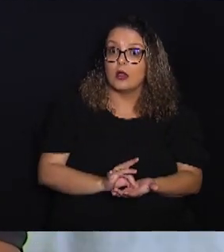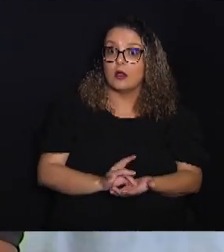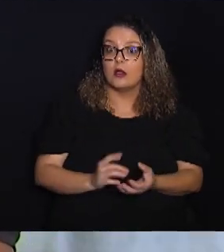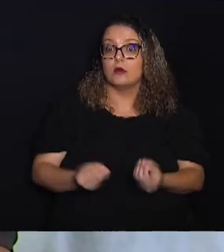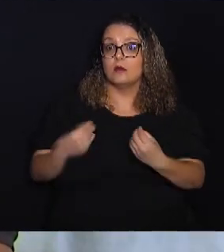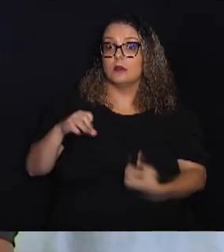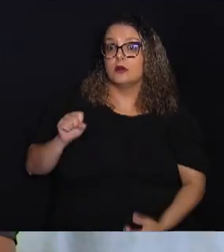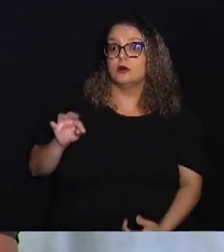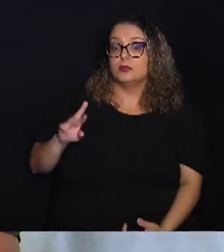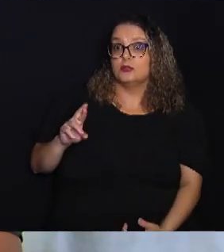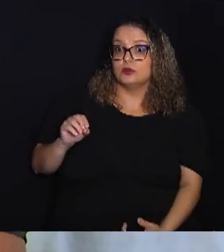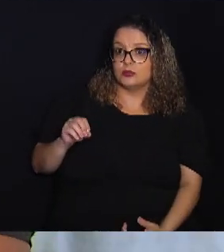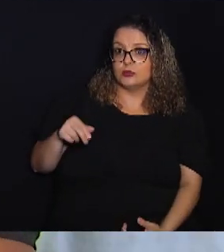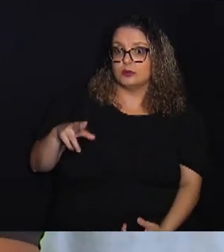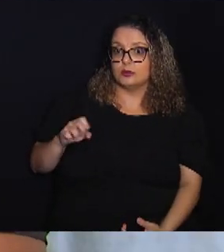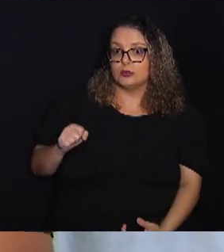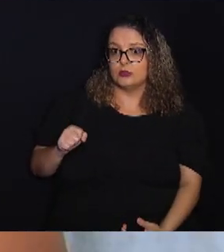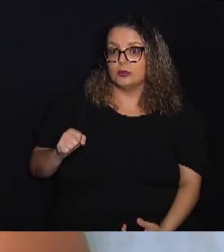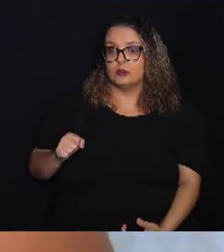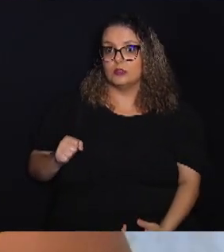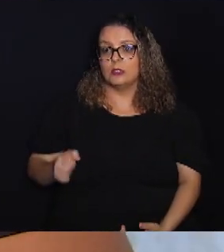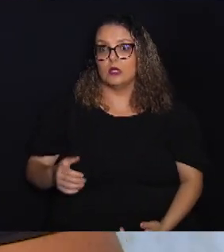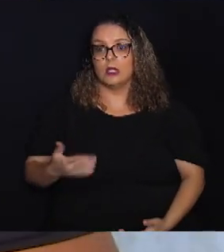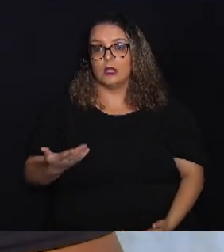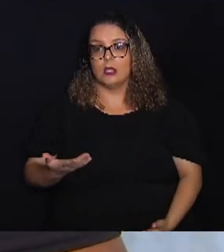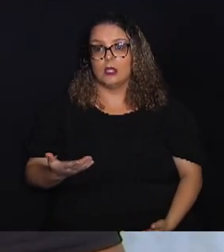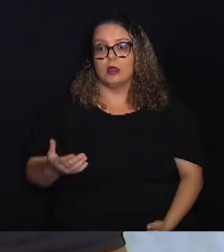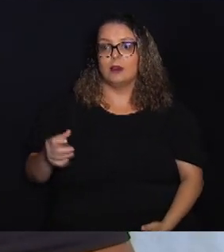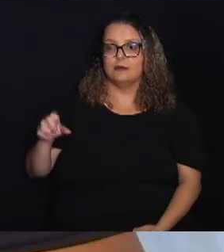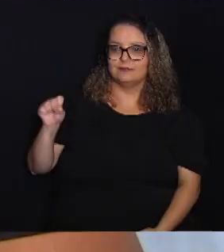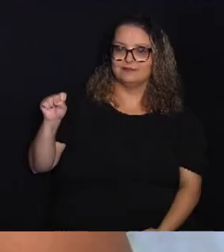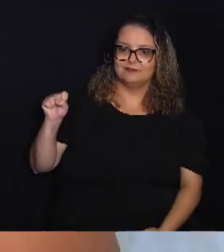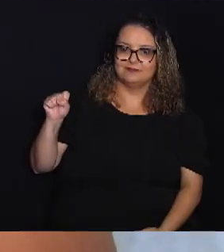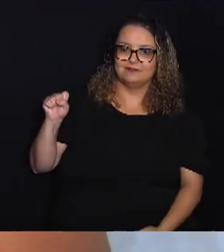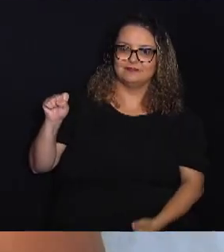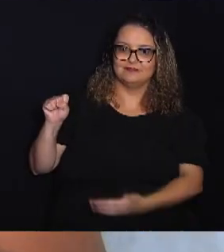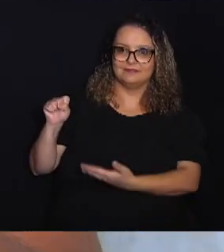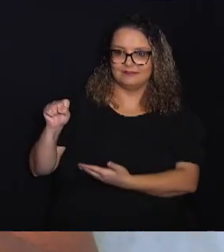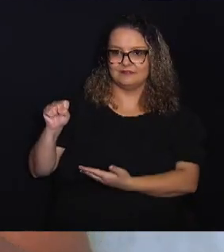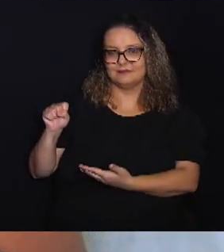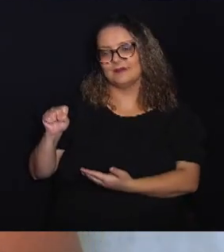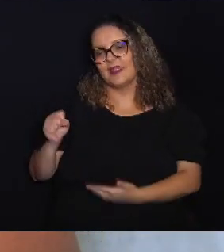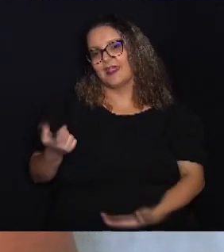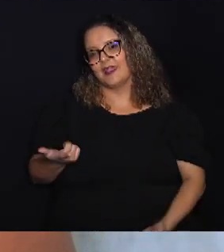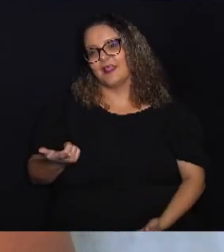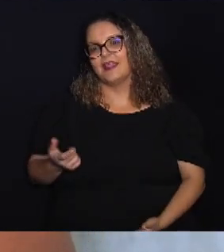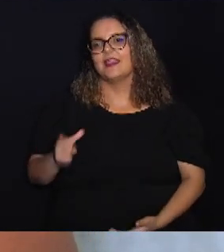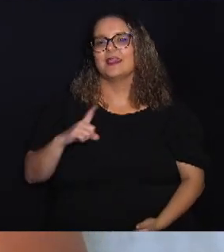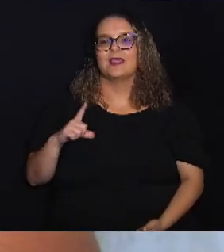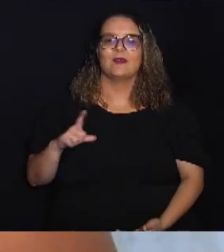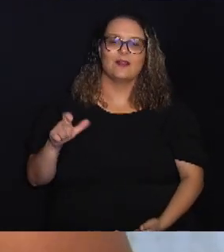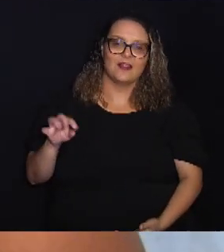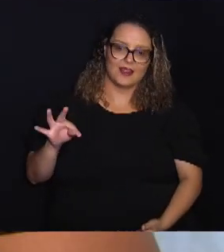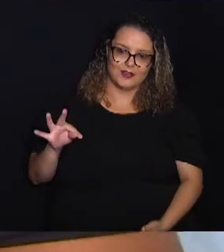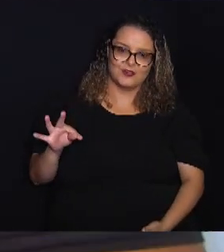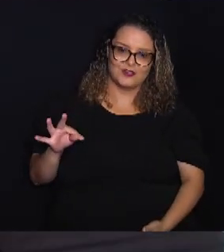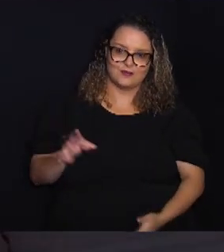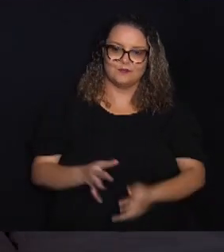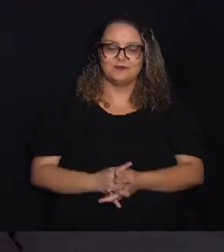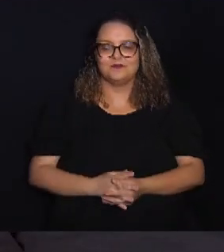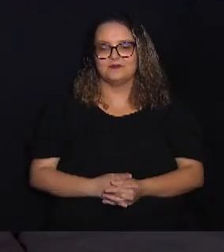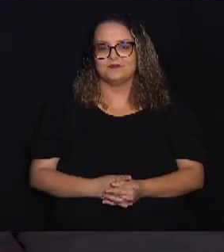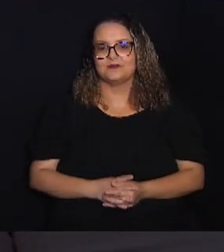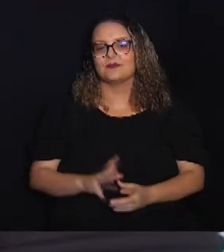se isso é real e vai me dar stroke. Em linguagem libras, é o S mesmo. Existe o